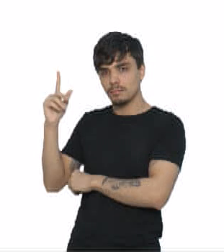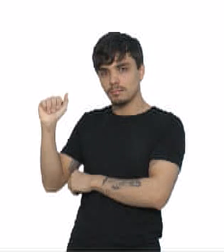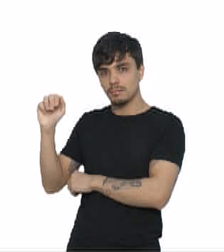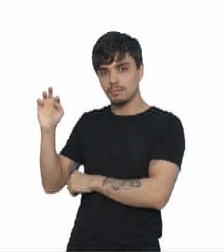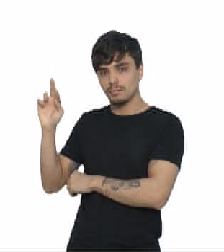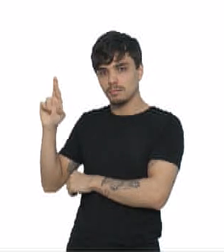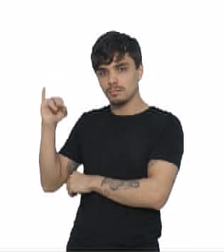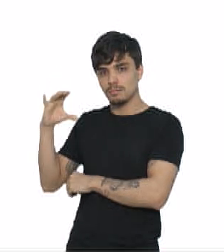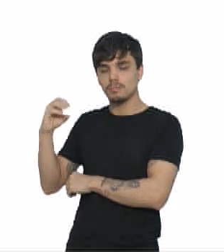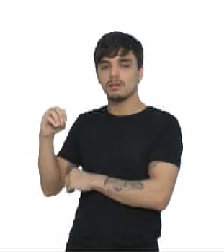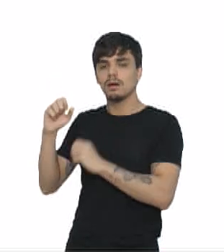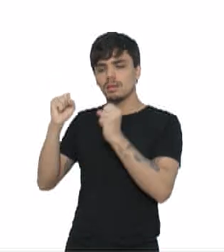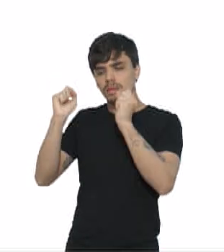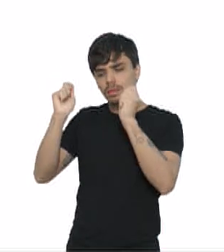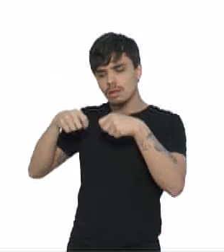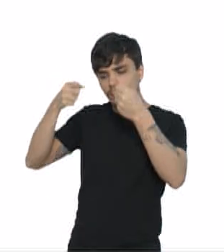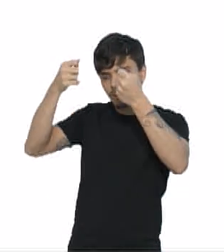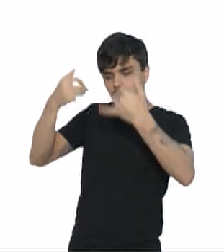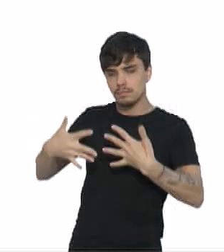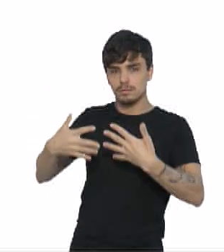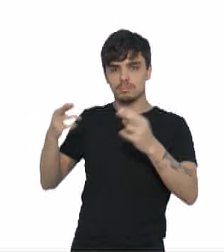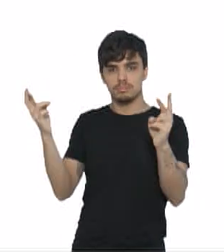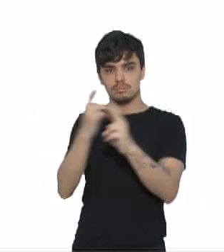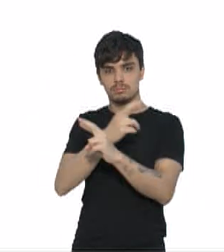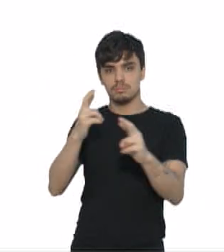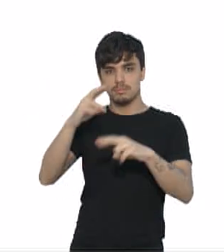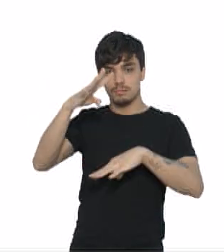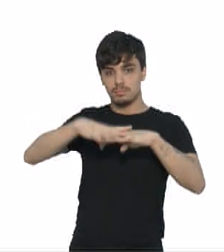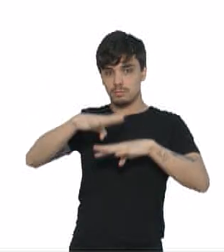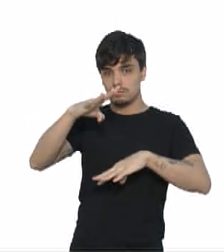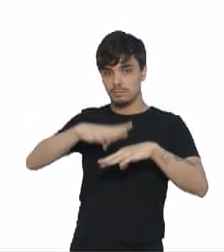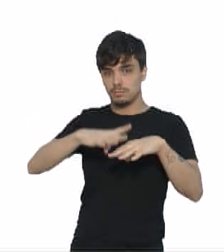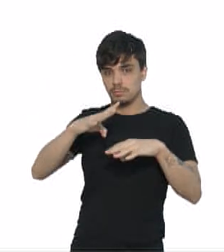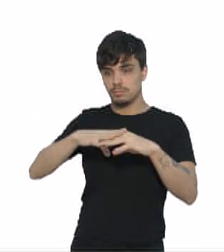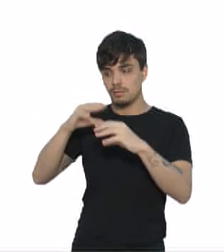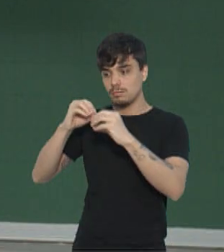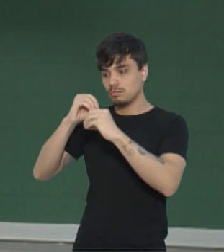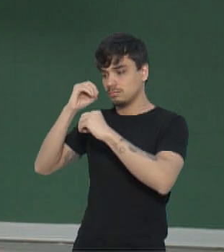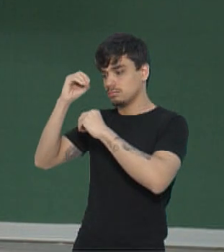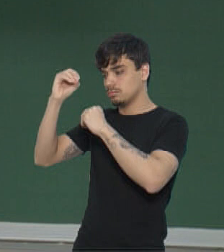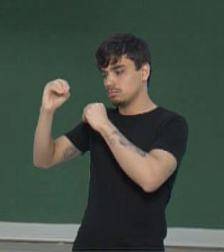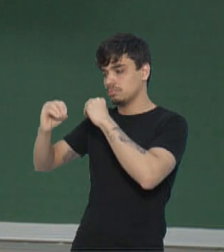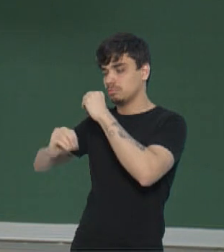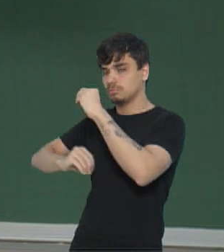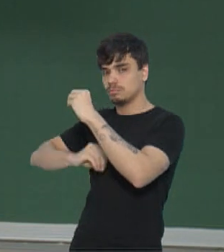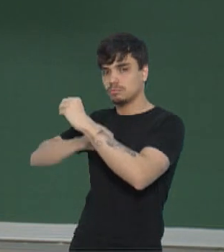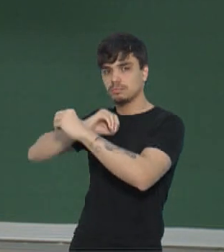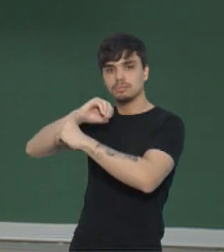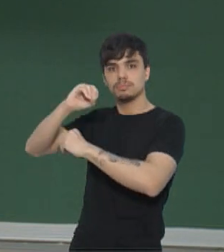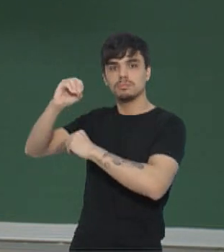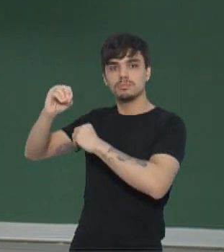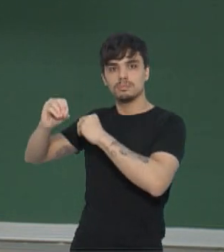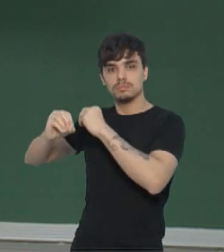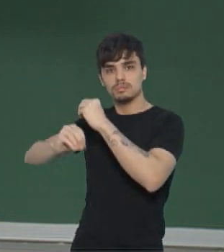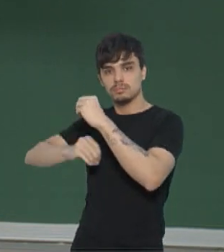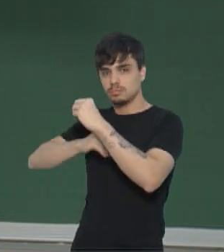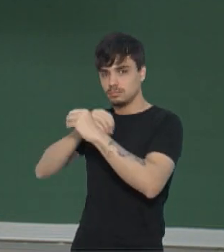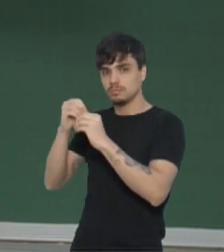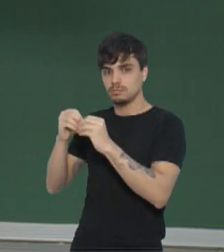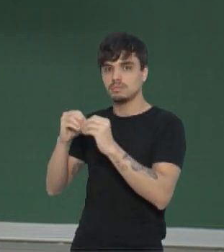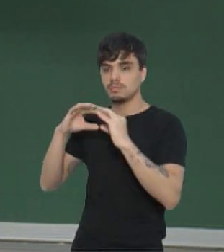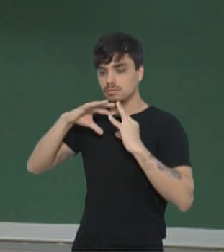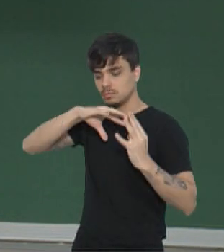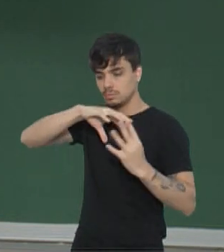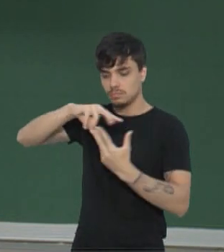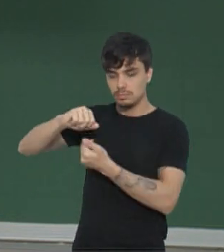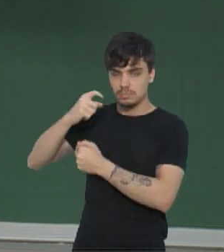as relações matemáticas entre as órbitas do planeta. Será? Vamos ver melhor